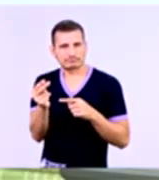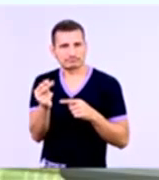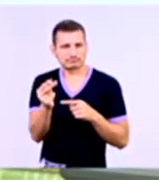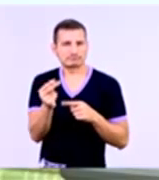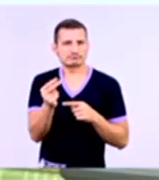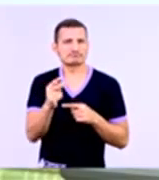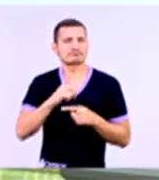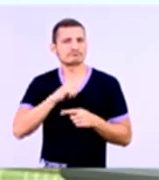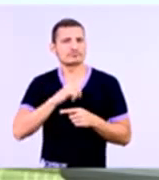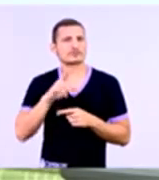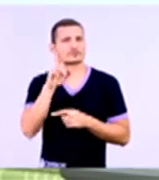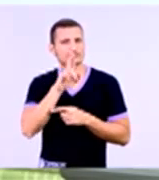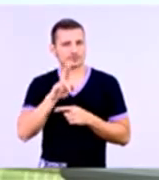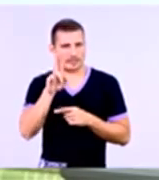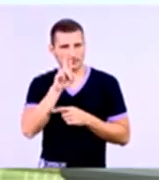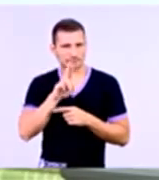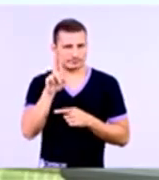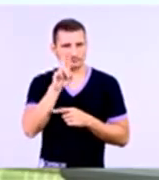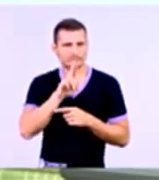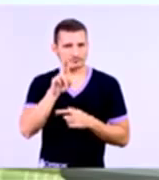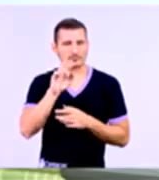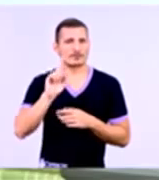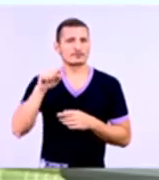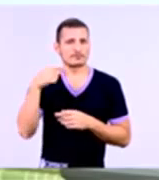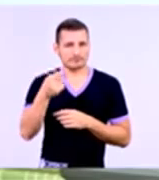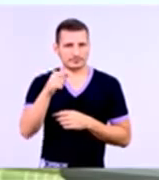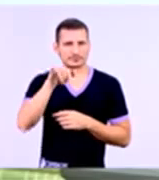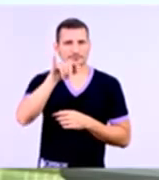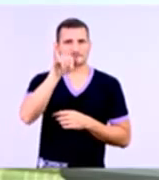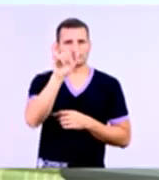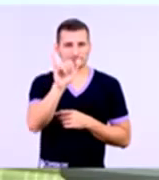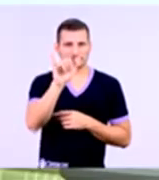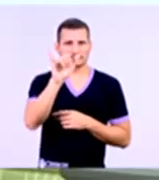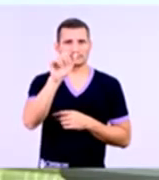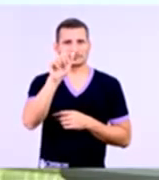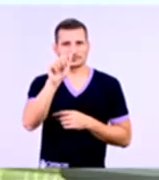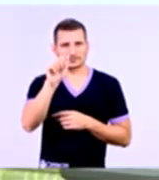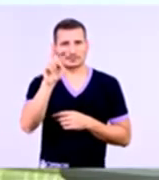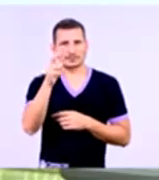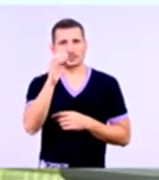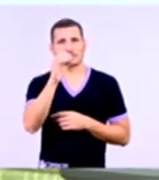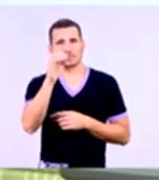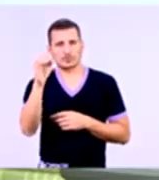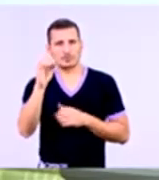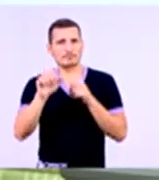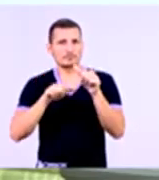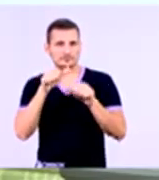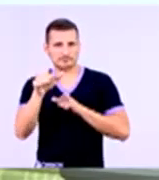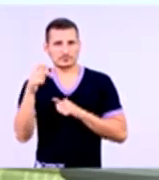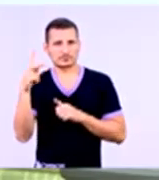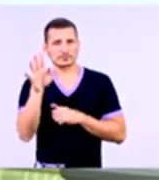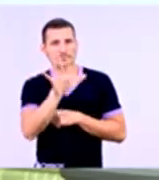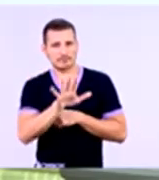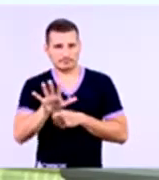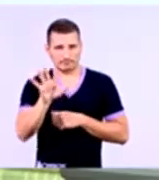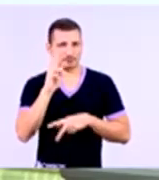usuários do Yahoo. Depois o Yahoo, vendo este problema, modificou a sua interface